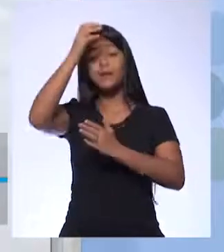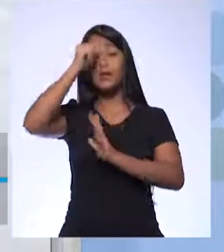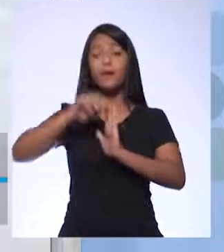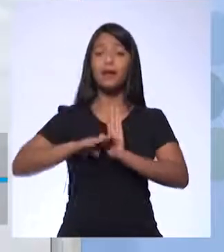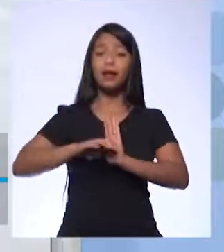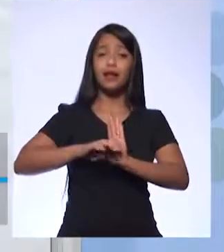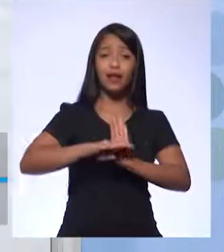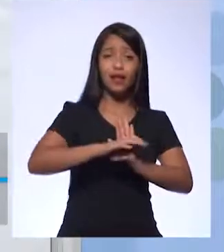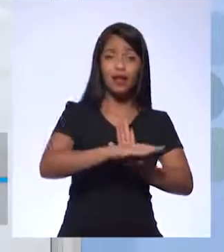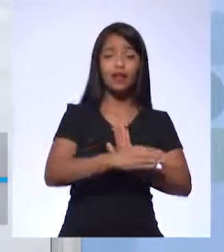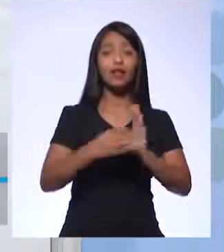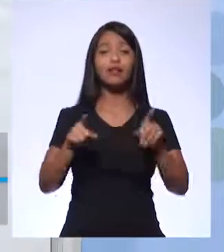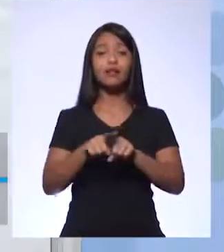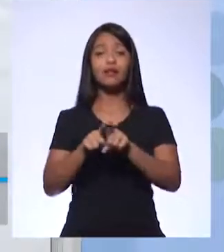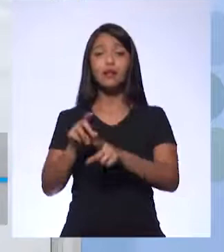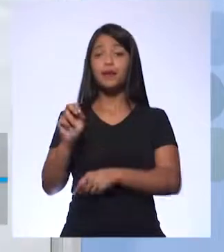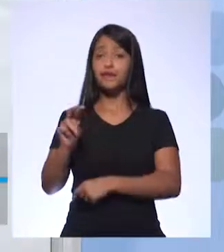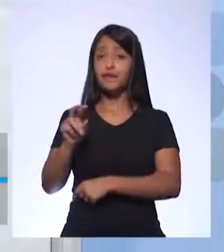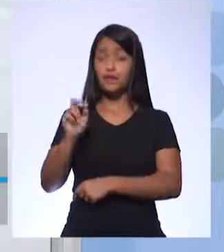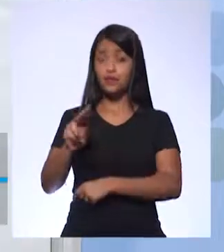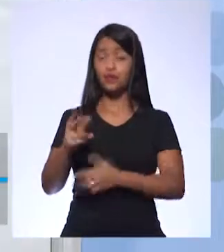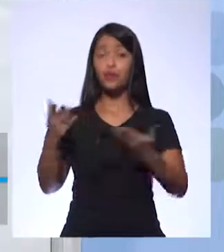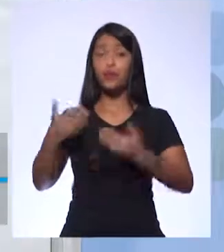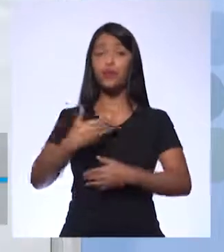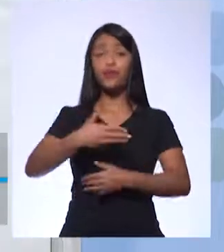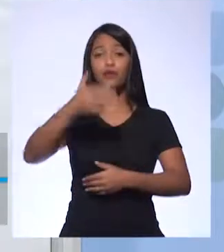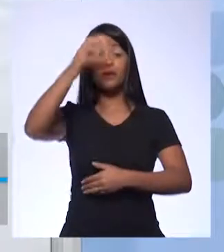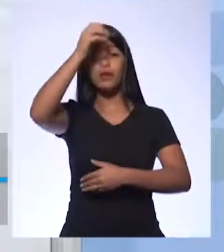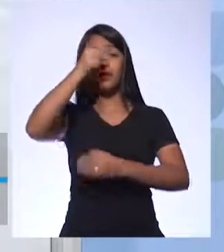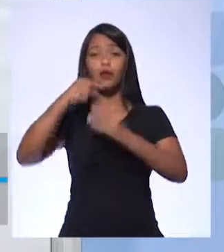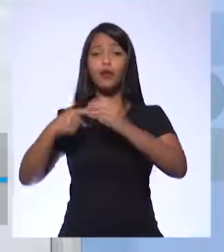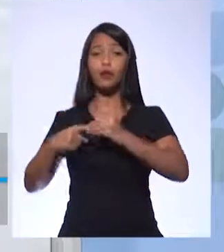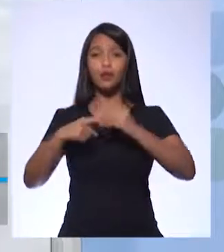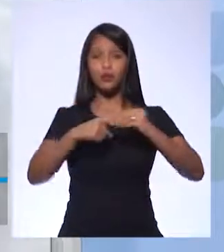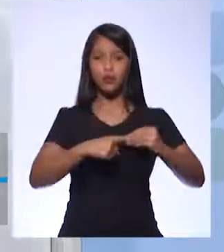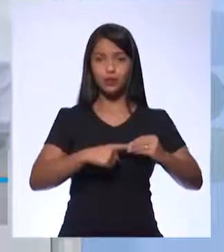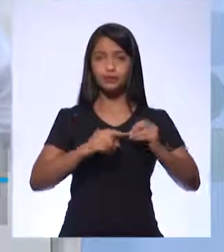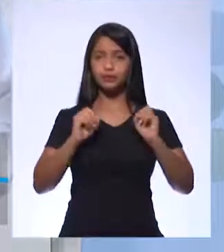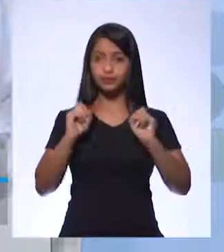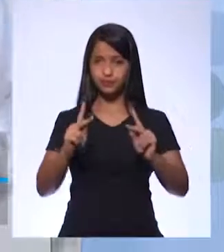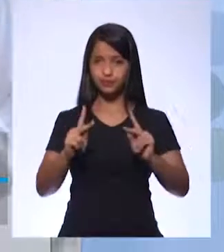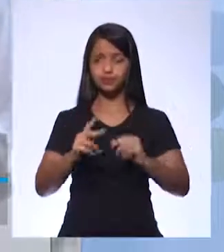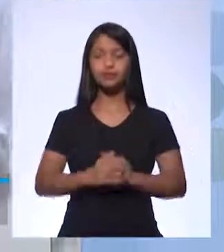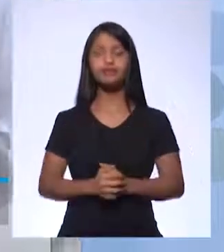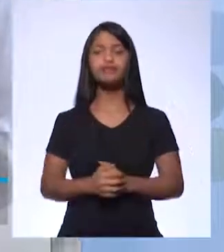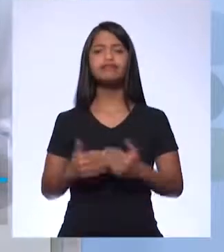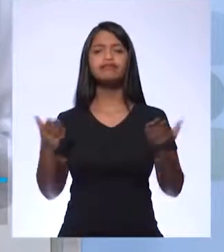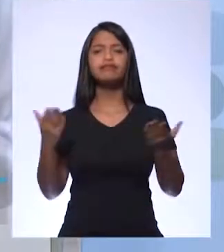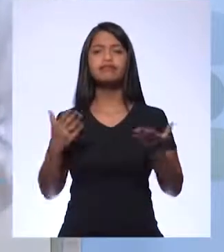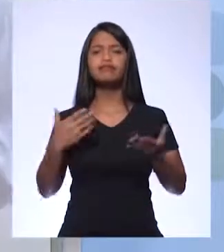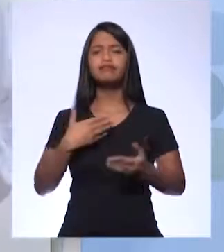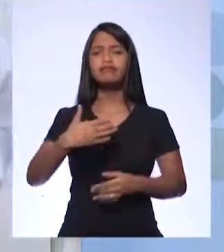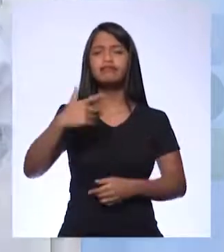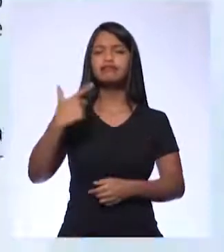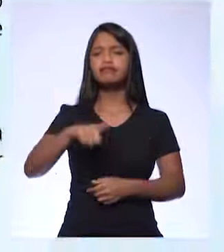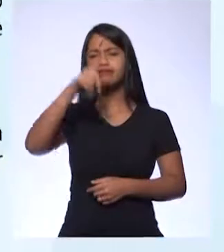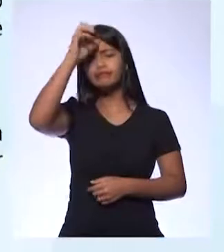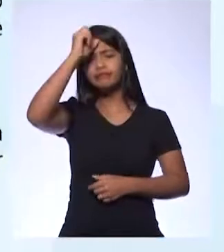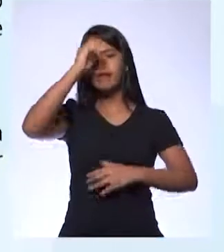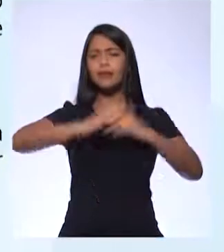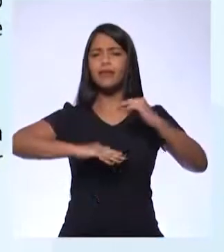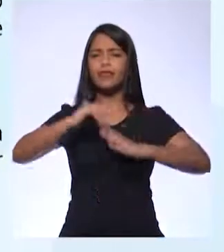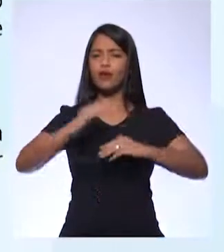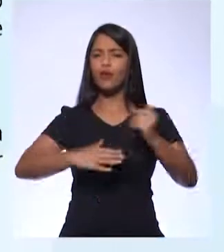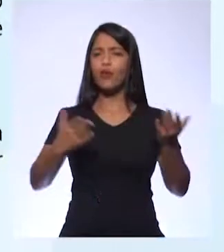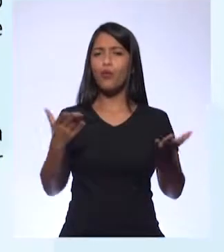né, e agora a gente vai falar um pouquinho de protozoário. Bom, vamos para a parte mais burocrática aí, né, falar um pouquinho aí das habilidades que nós vamos